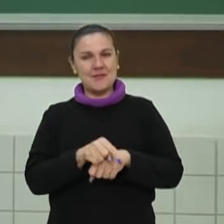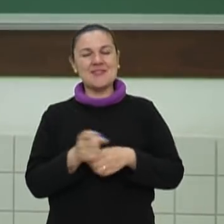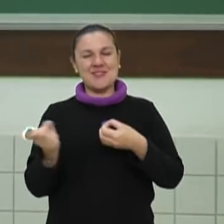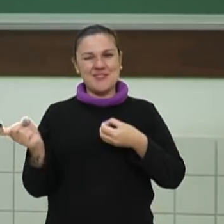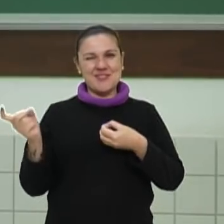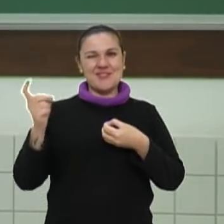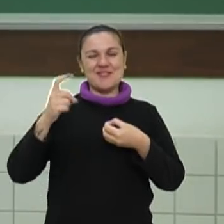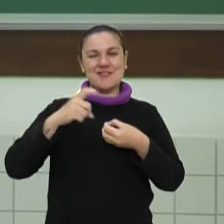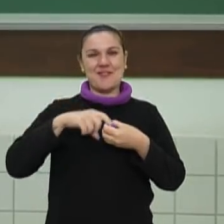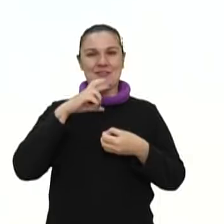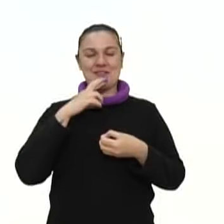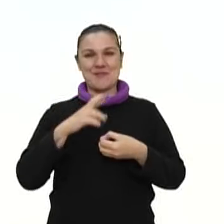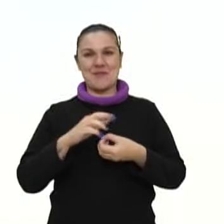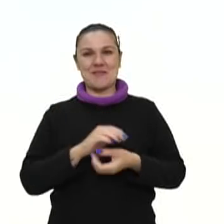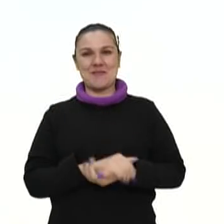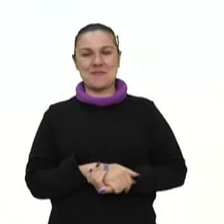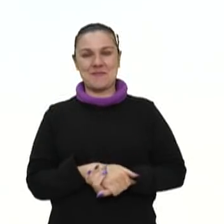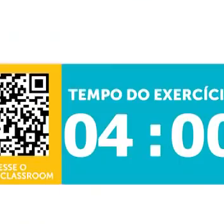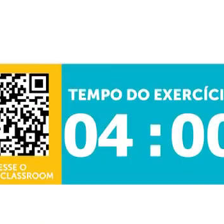já volto com a correção.